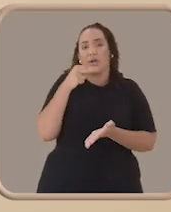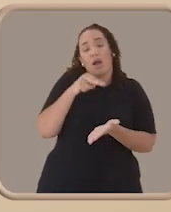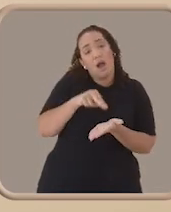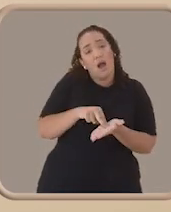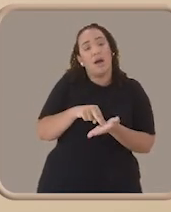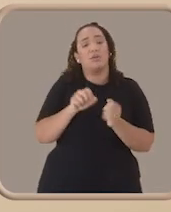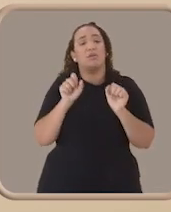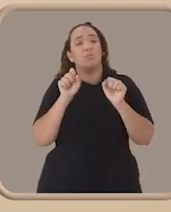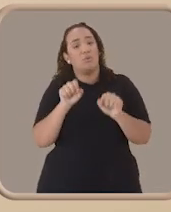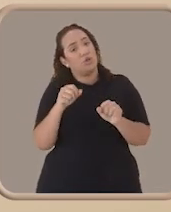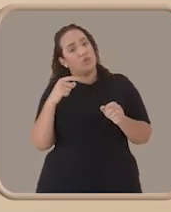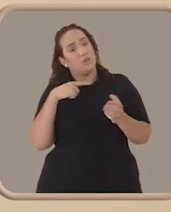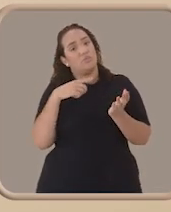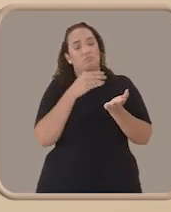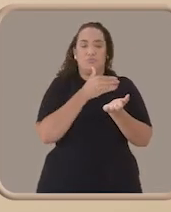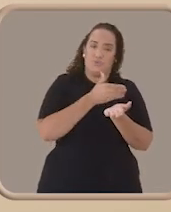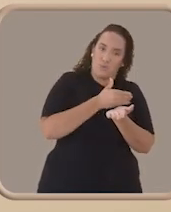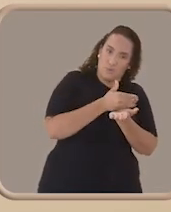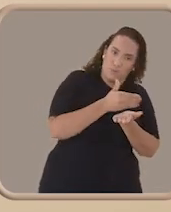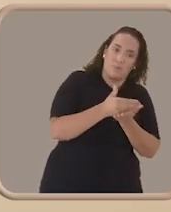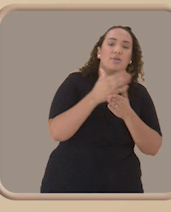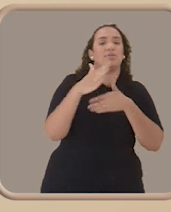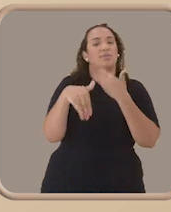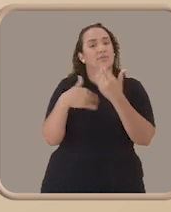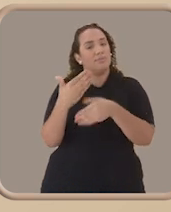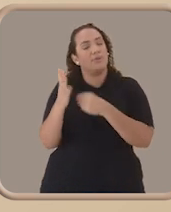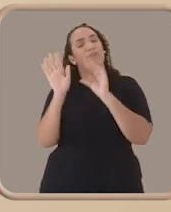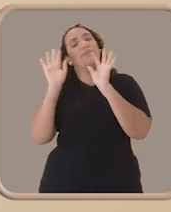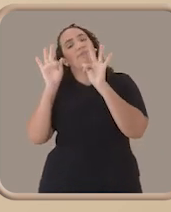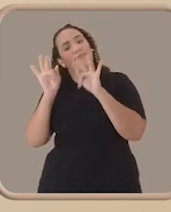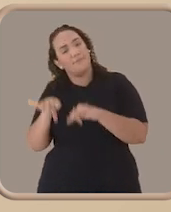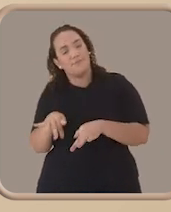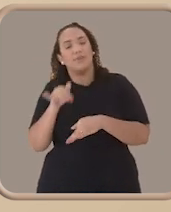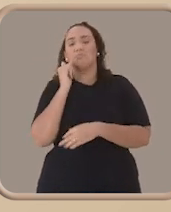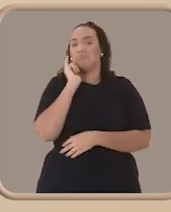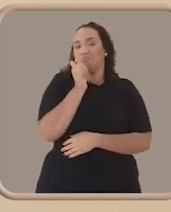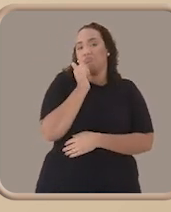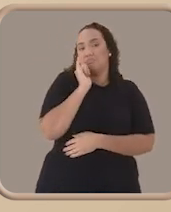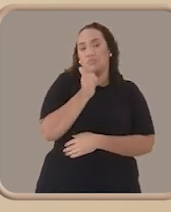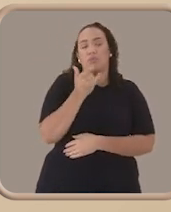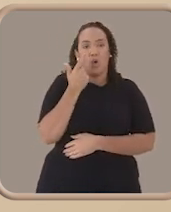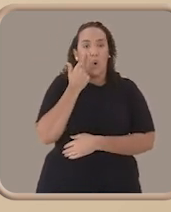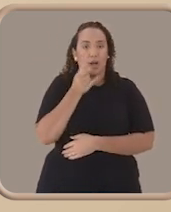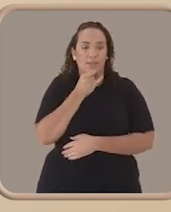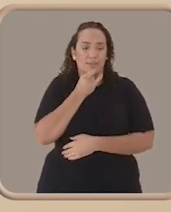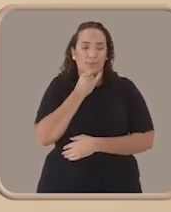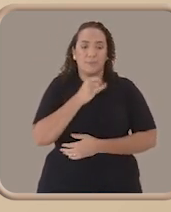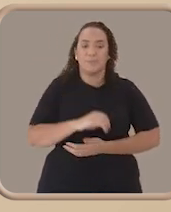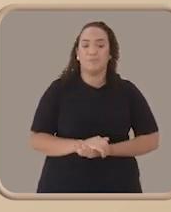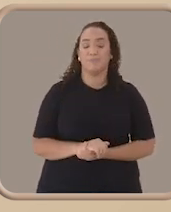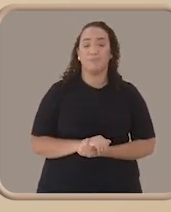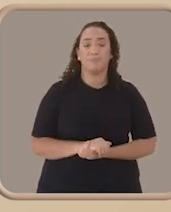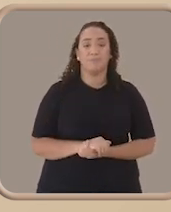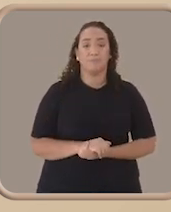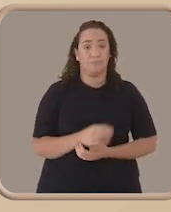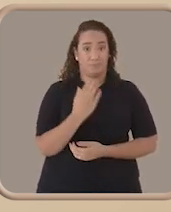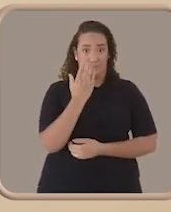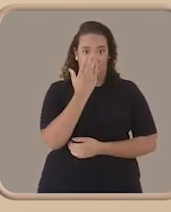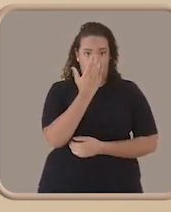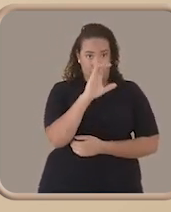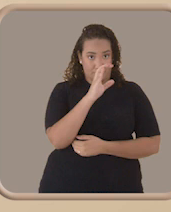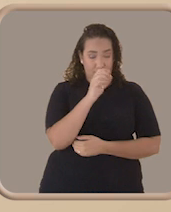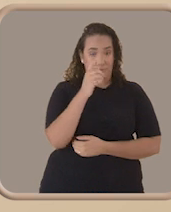Geralmente conta com início, meio e fim do que se pretende contar. Vamos ver um exemplo.